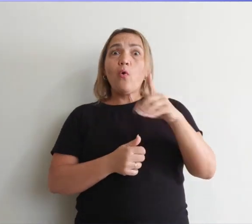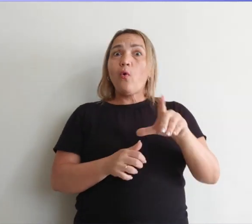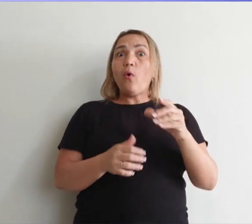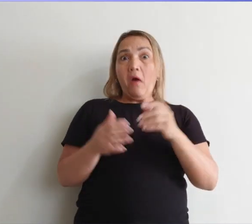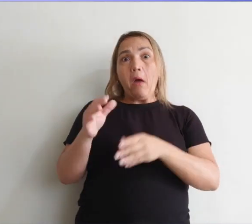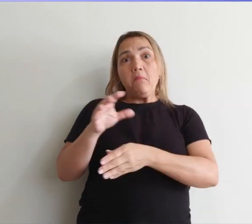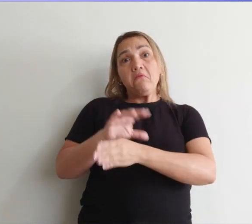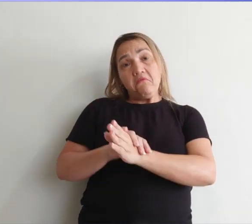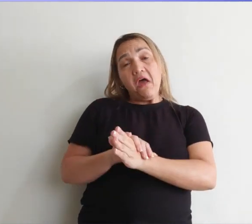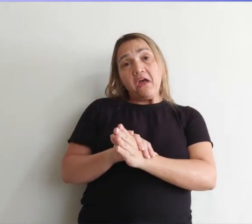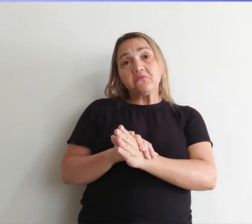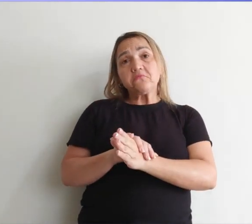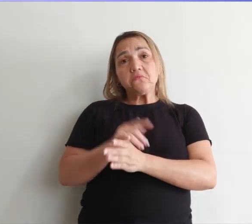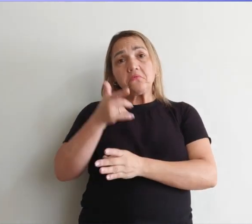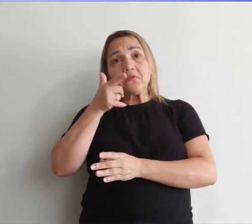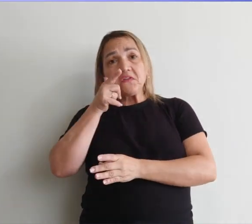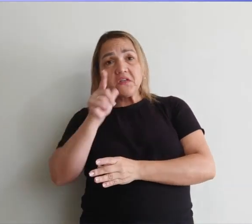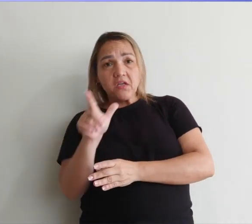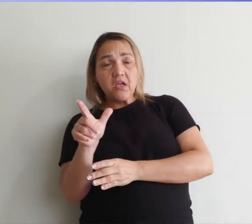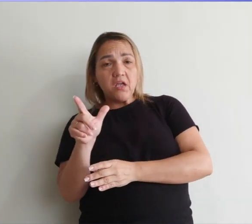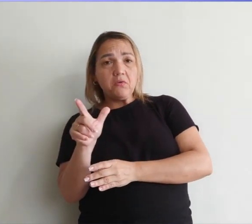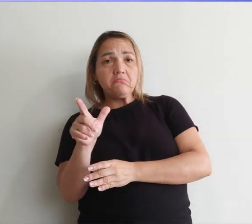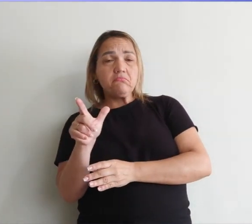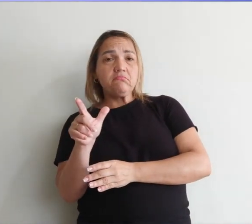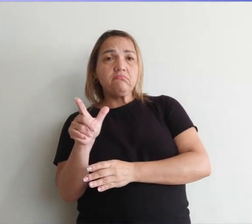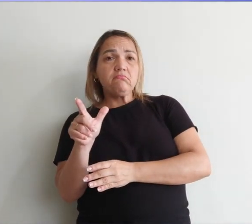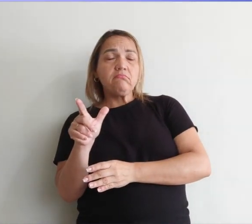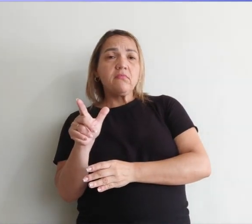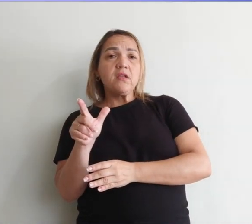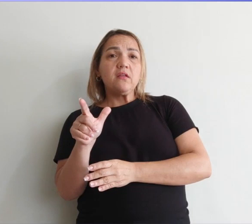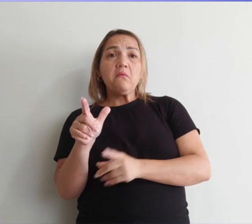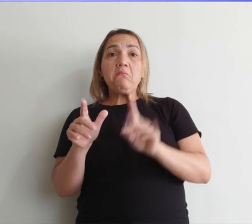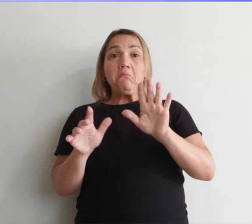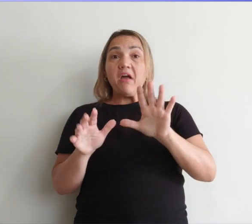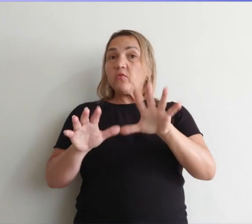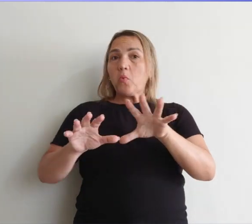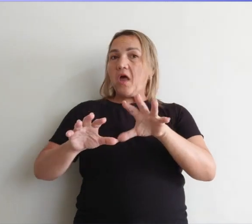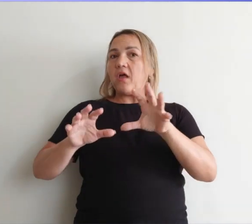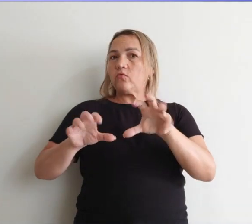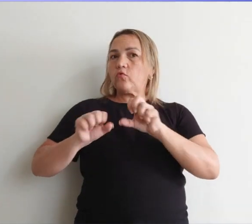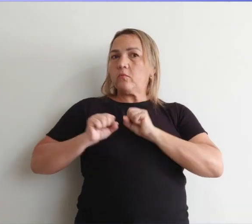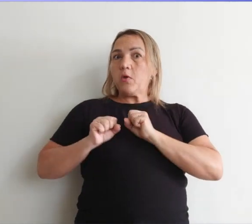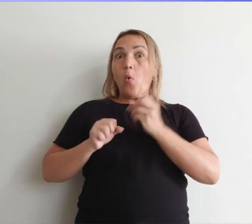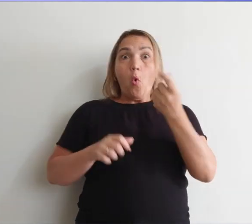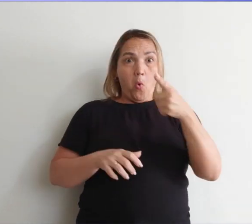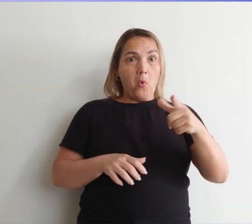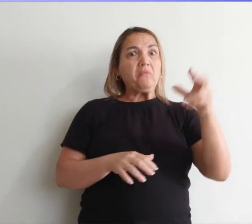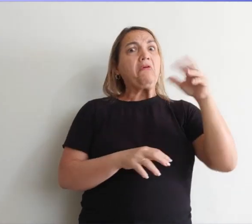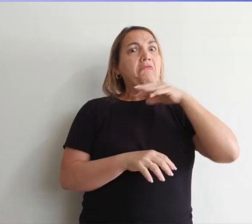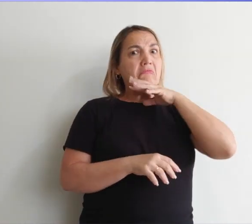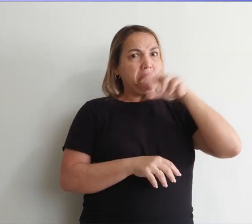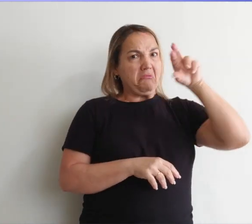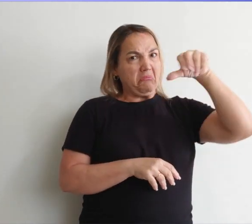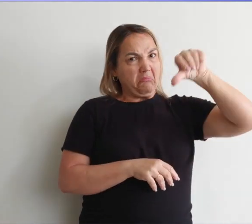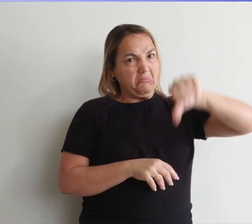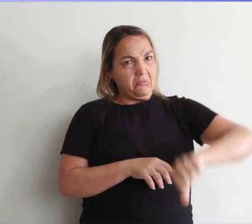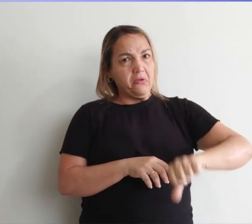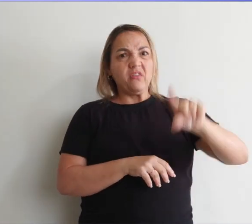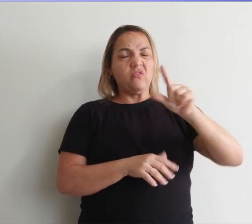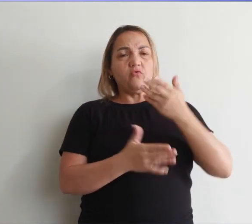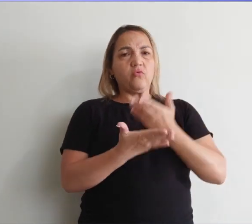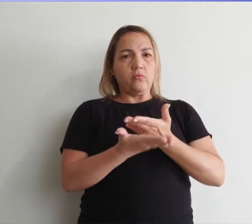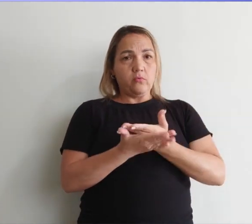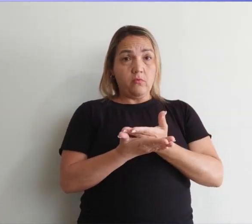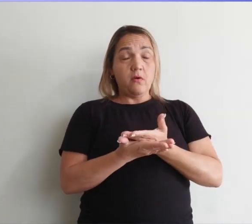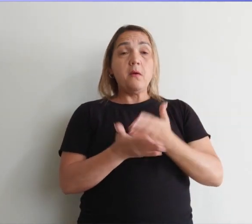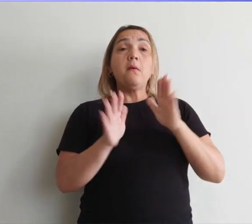fui aprovado, mas coisas da vida, né, não assumi. Outros fui muito mal, não estudei, etc.